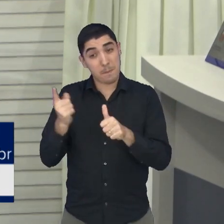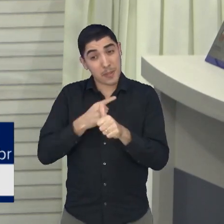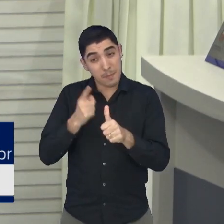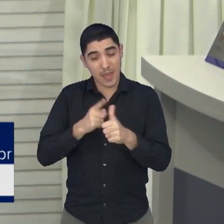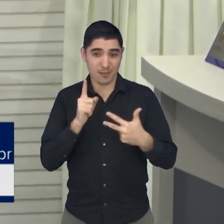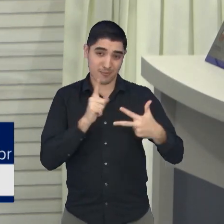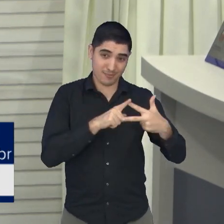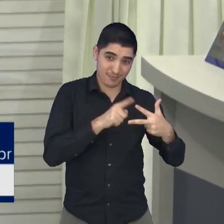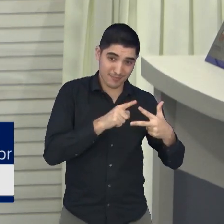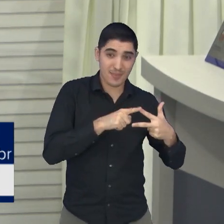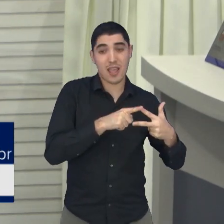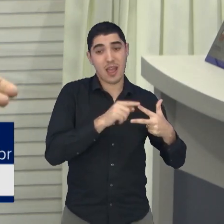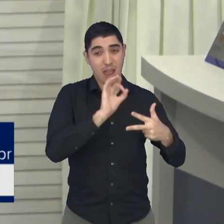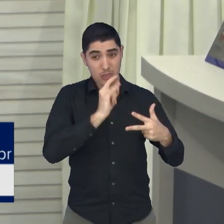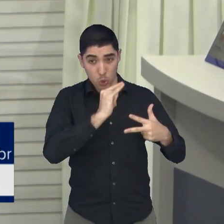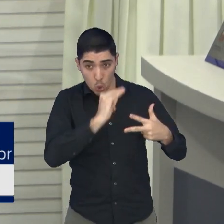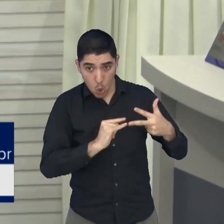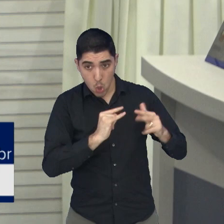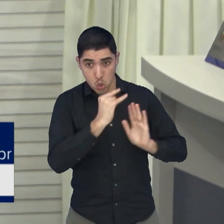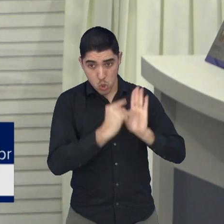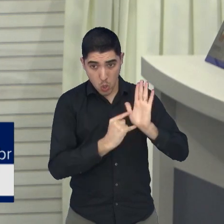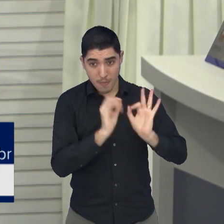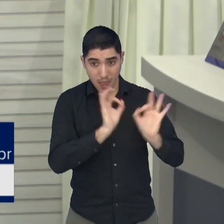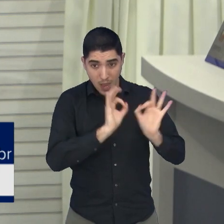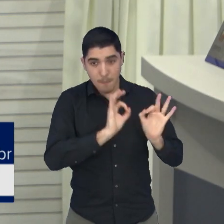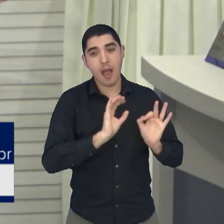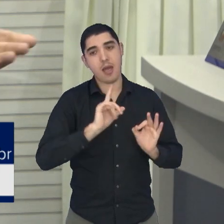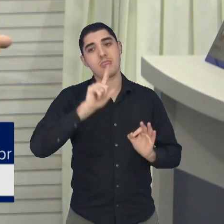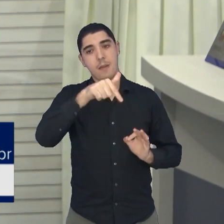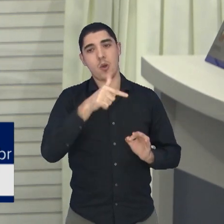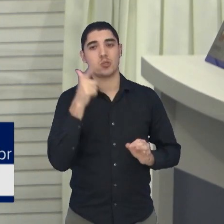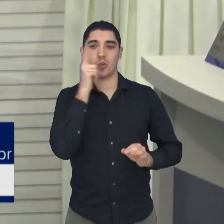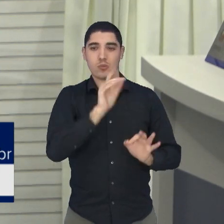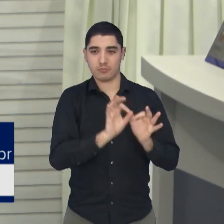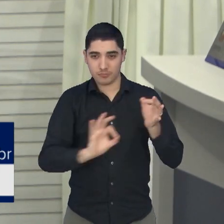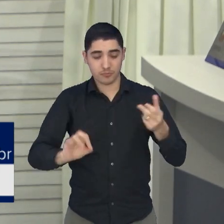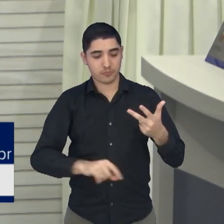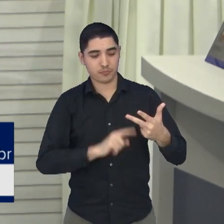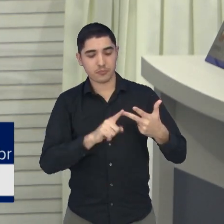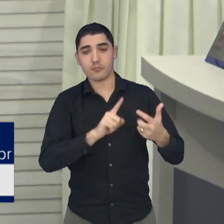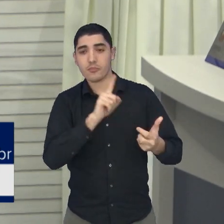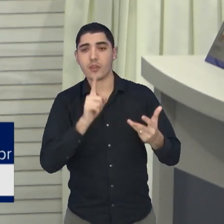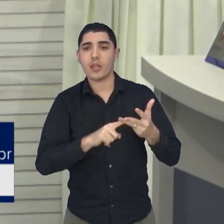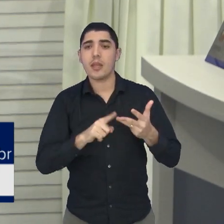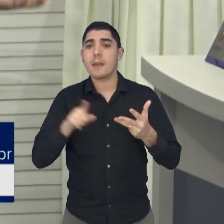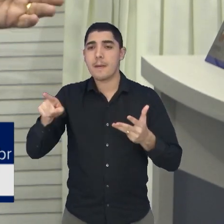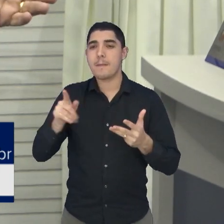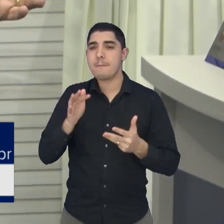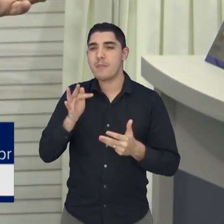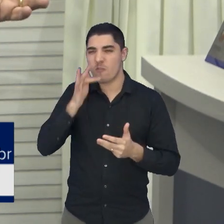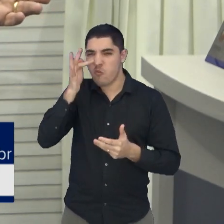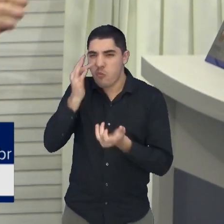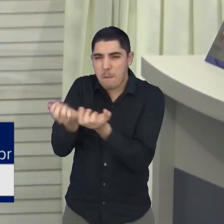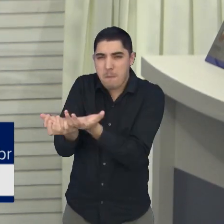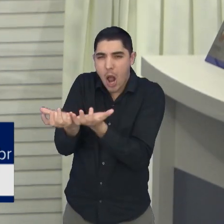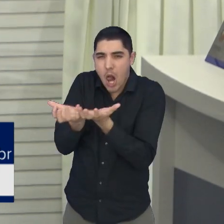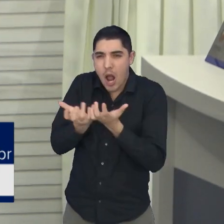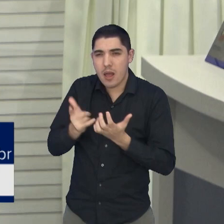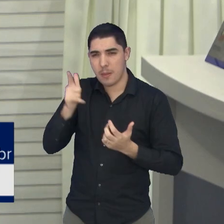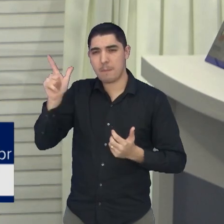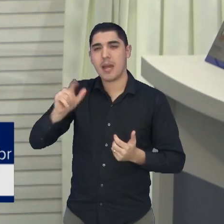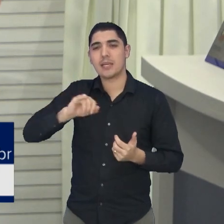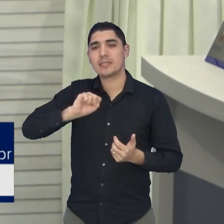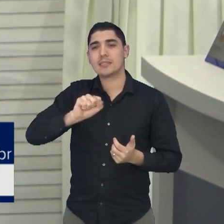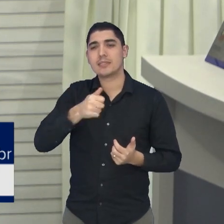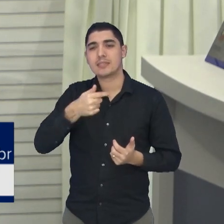das coisas. Aí falou do mato lá no Campo São José, a gente também gostaria de saber disso. Do Cajuru, um sofá jogado lá. Acho que